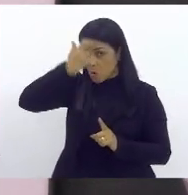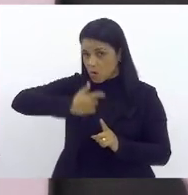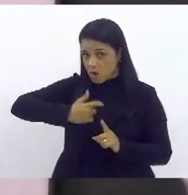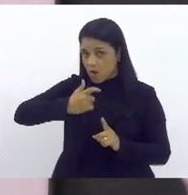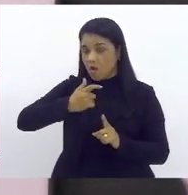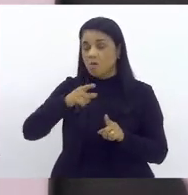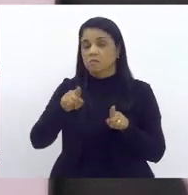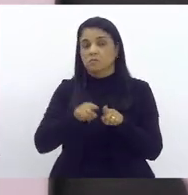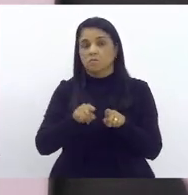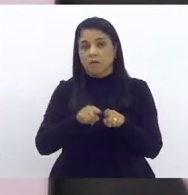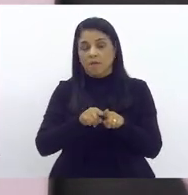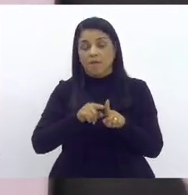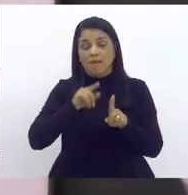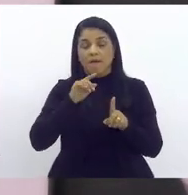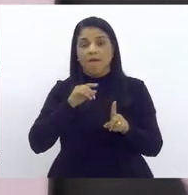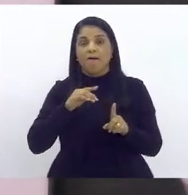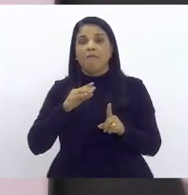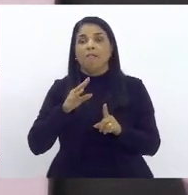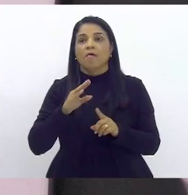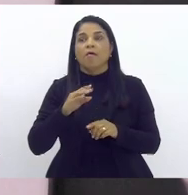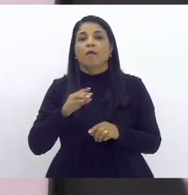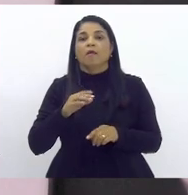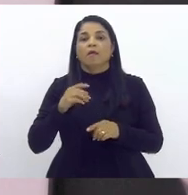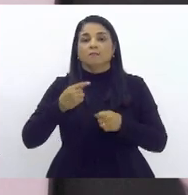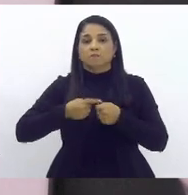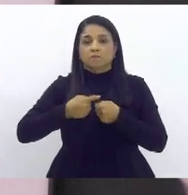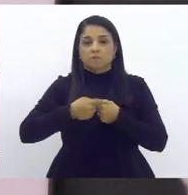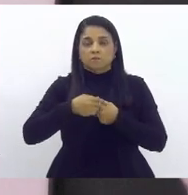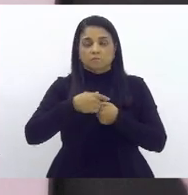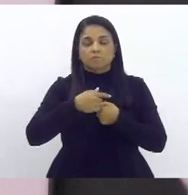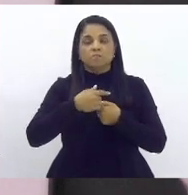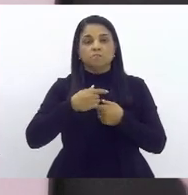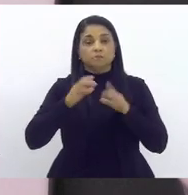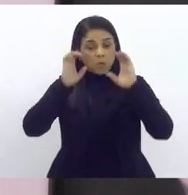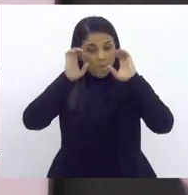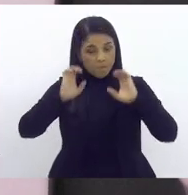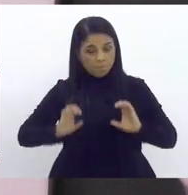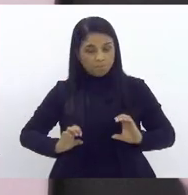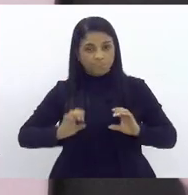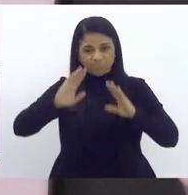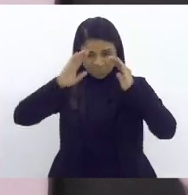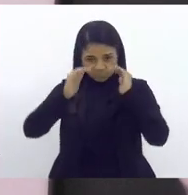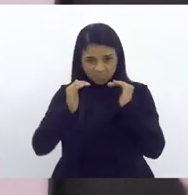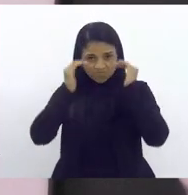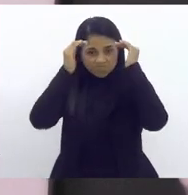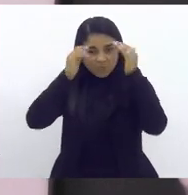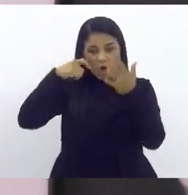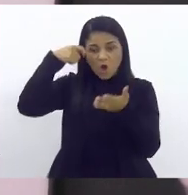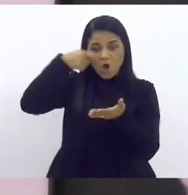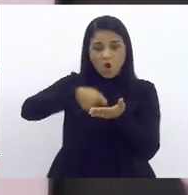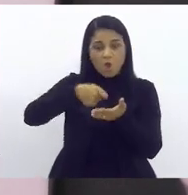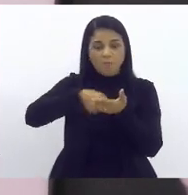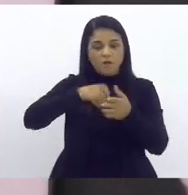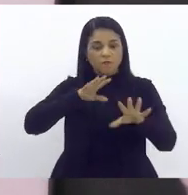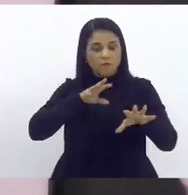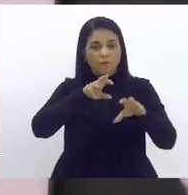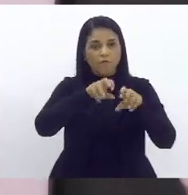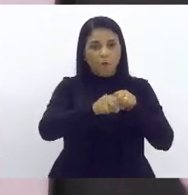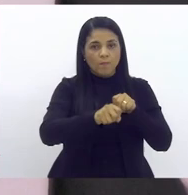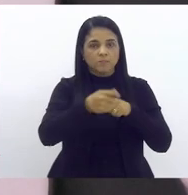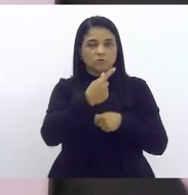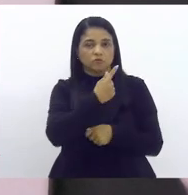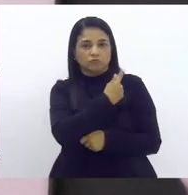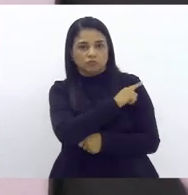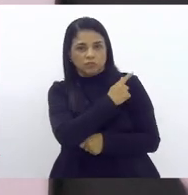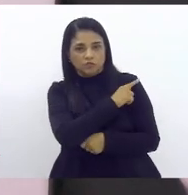rede municipal, contra as posturas autoritárias, cobrando formação dos